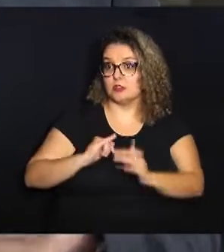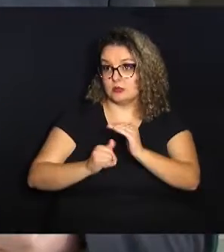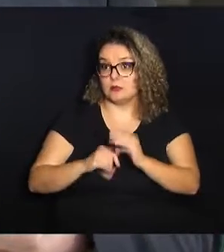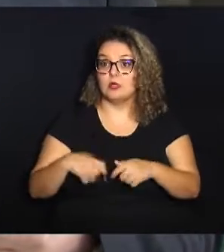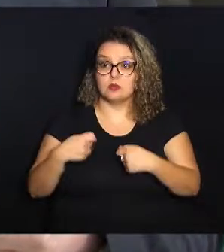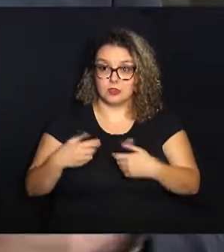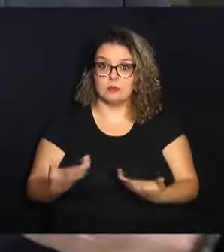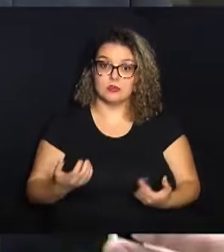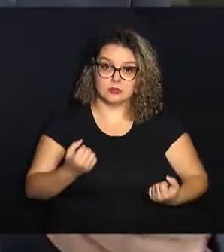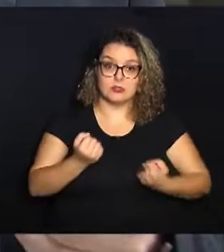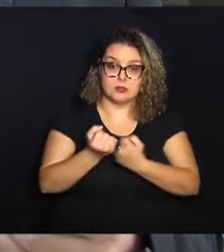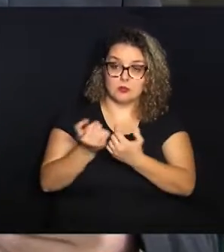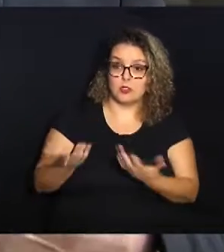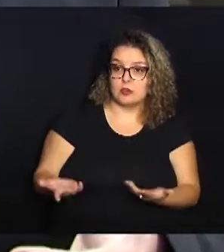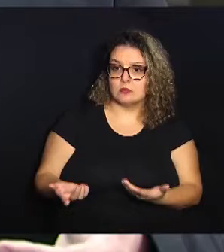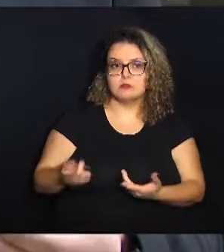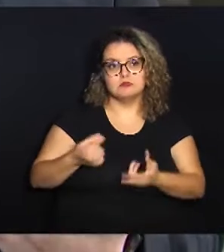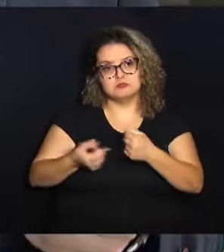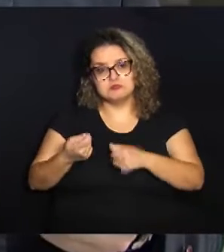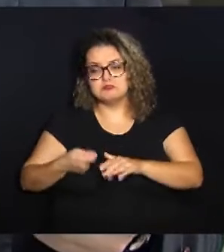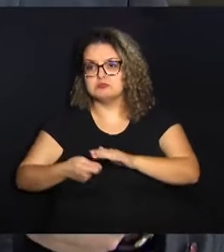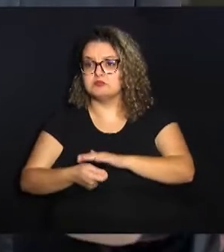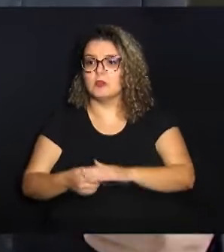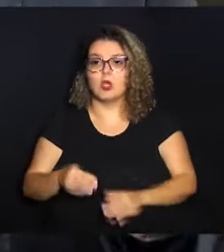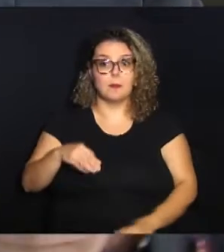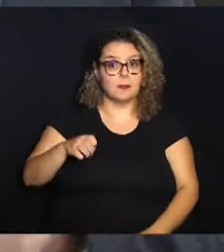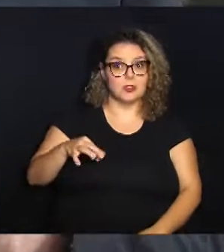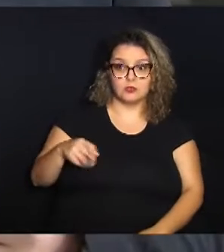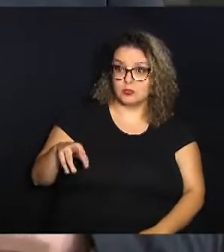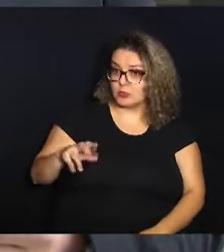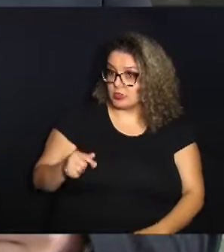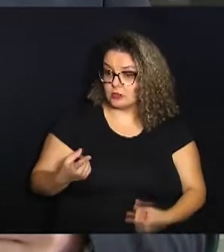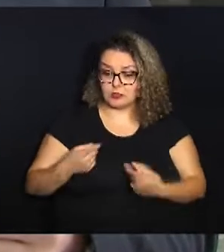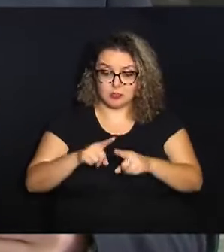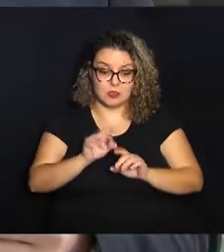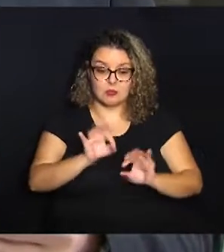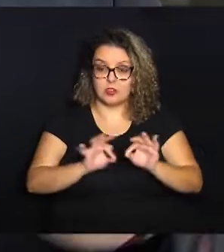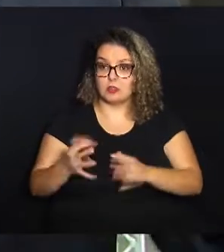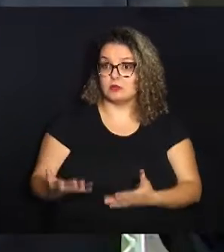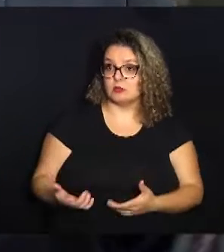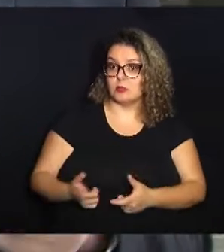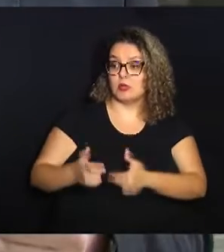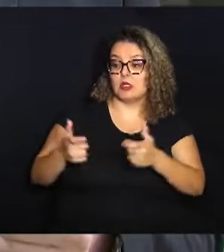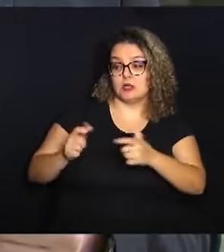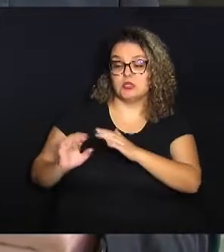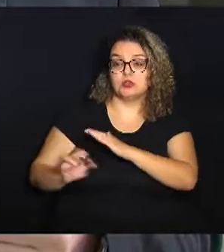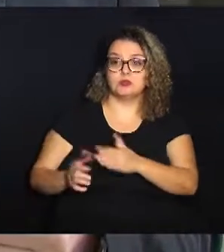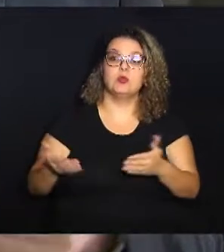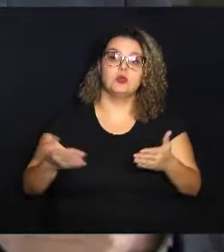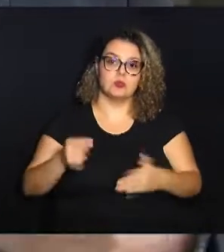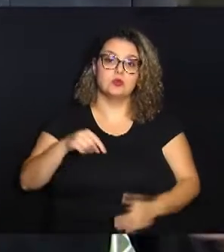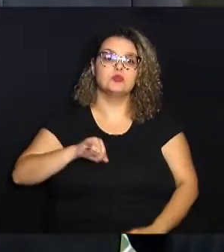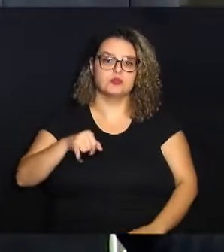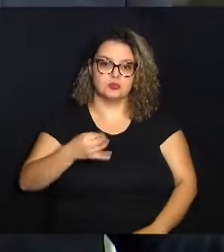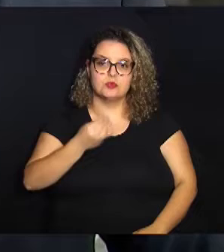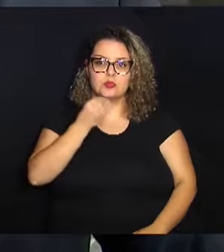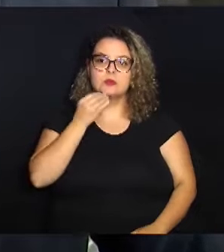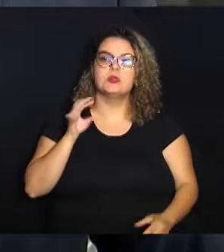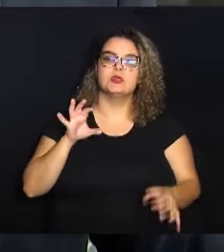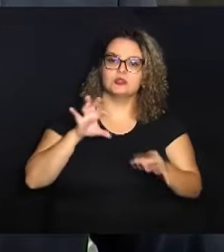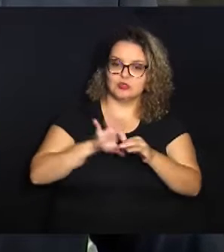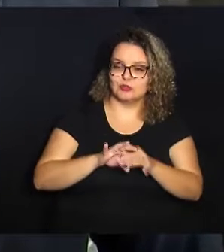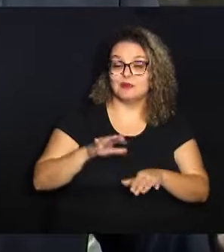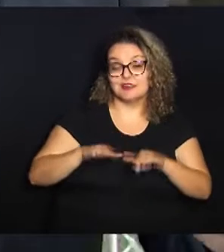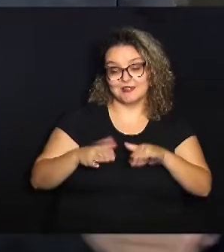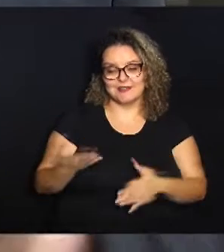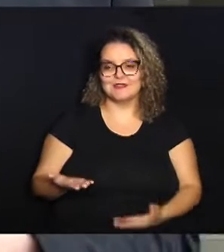justamente desse apoio. Pode ser financeiro, pode ser mentoria, pode ser uma parceria, um projeto com uma grande empresa. E hoje aqui ele tem a oportunidade de se conectar e quem